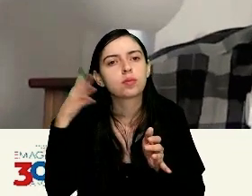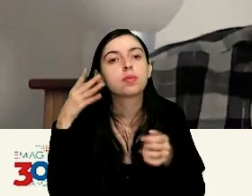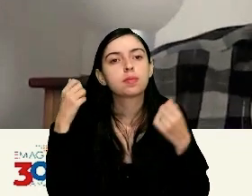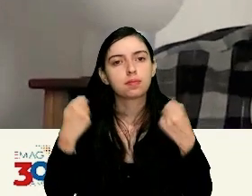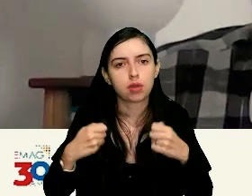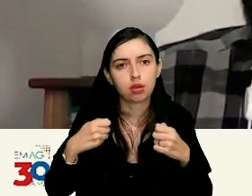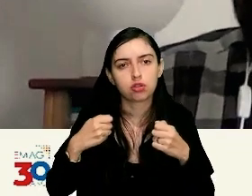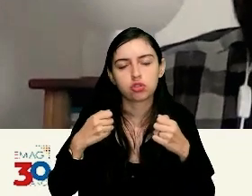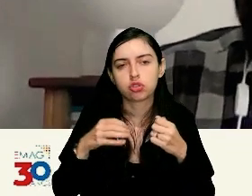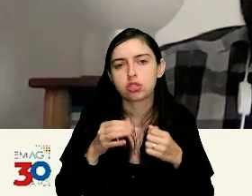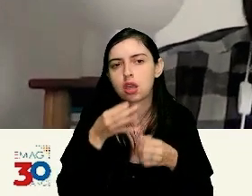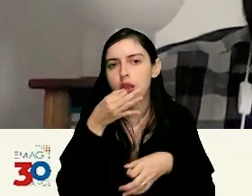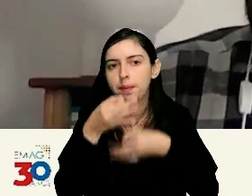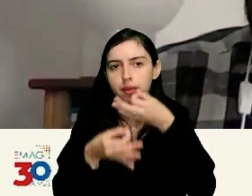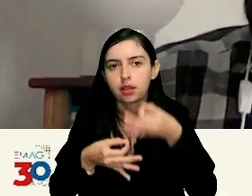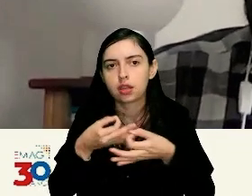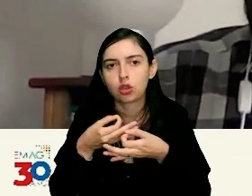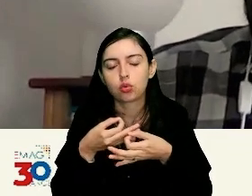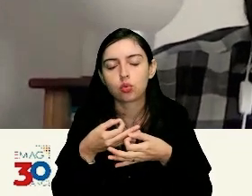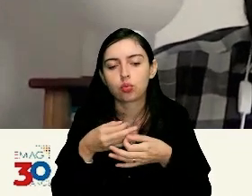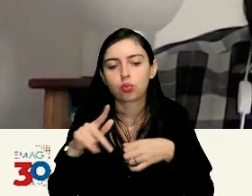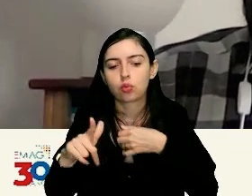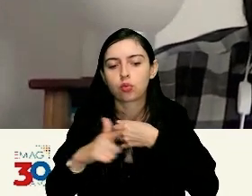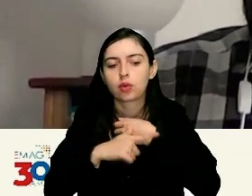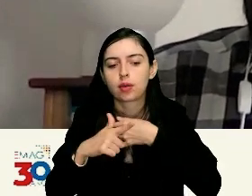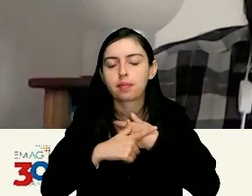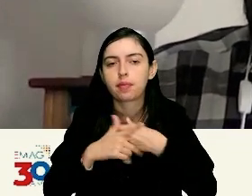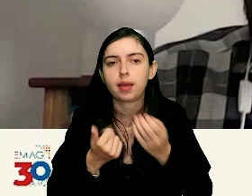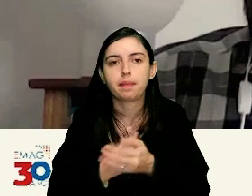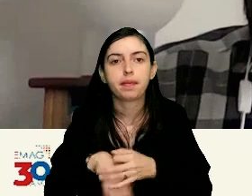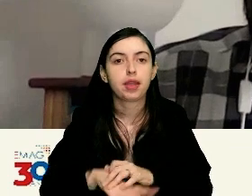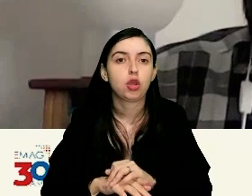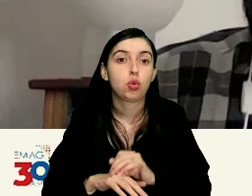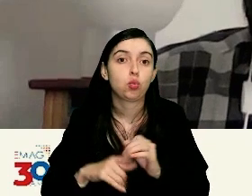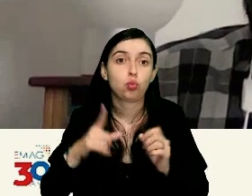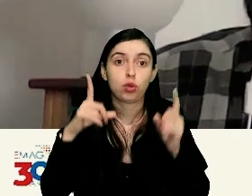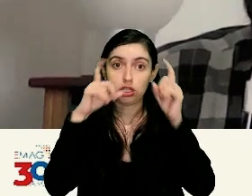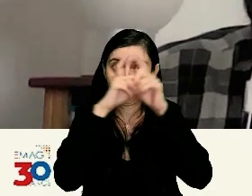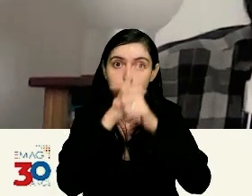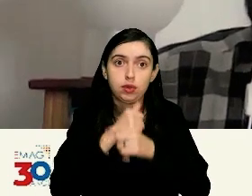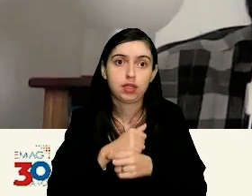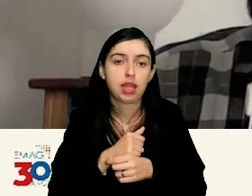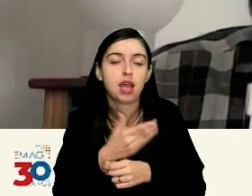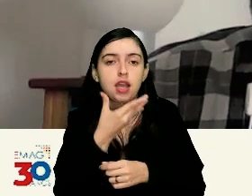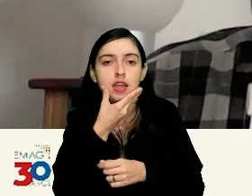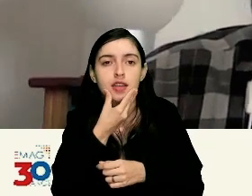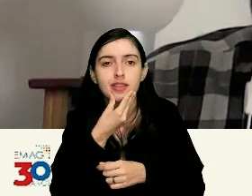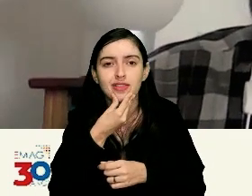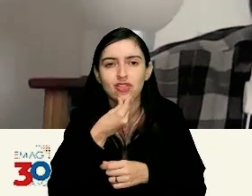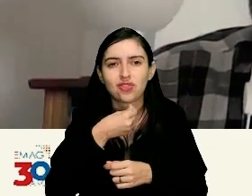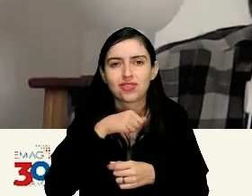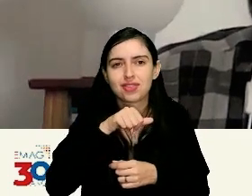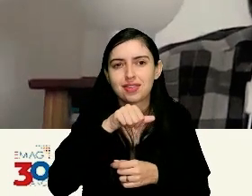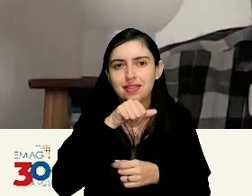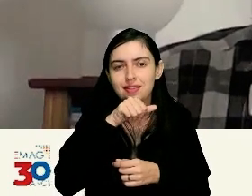pouco sobre o papel, desafios da paternidade frente a crianças LGBT+.